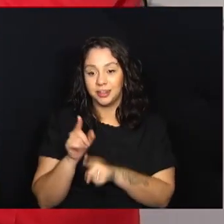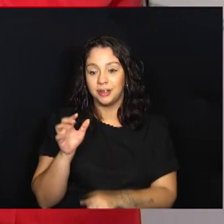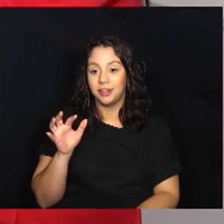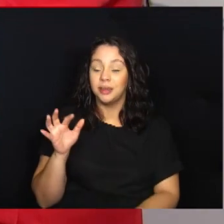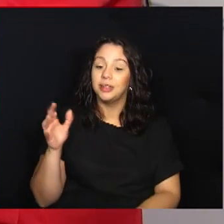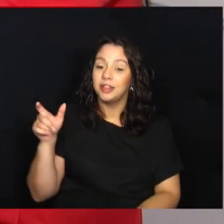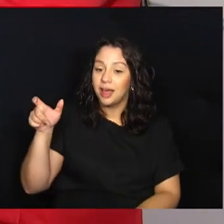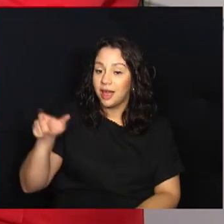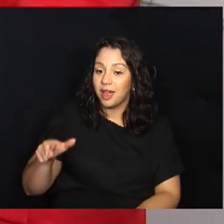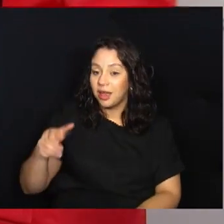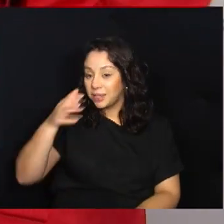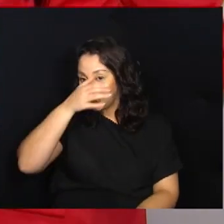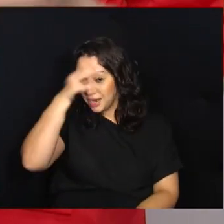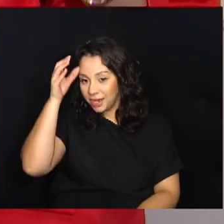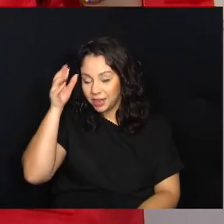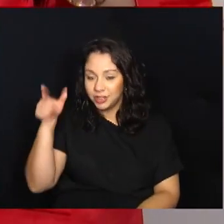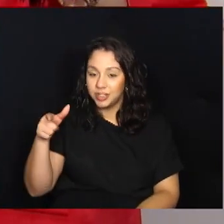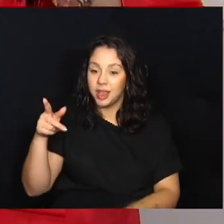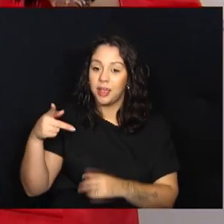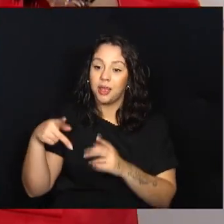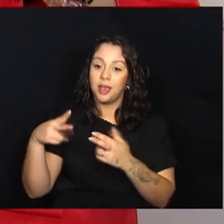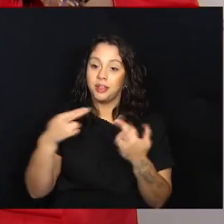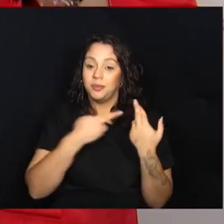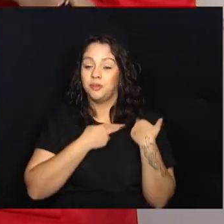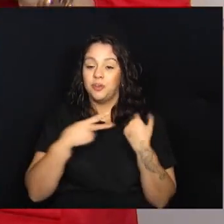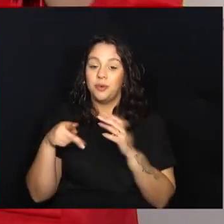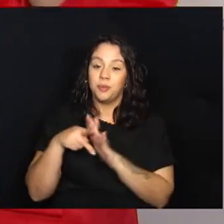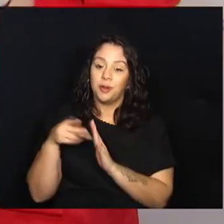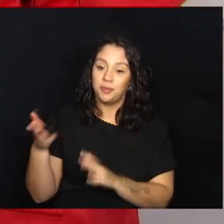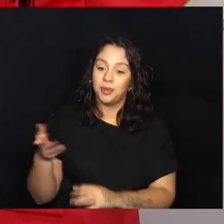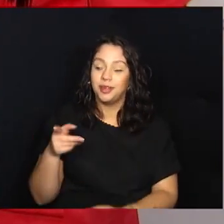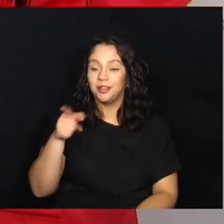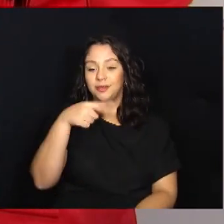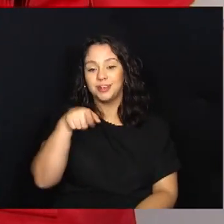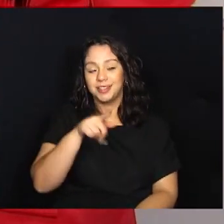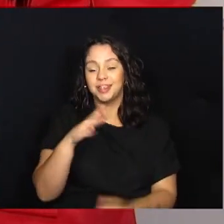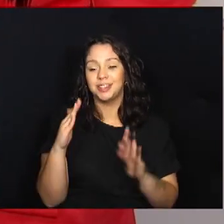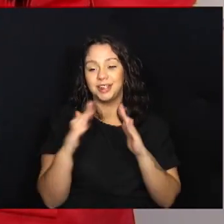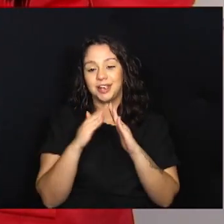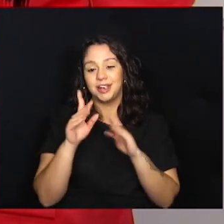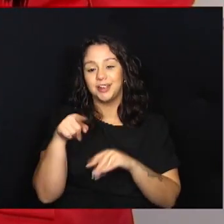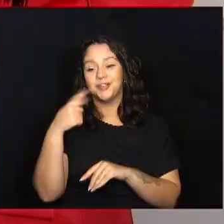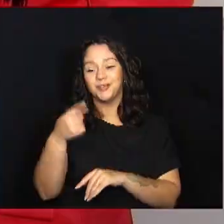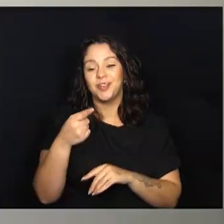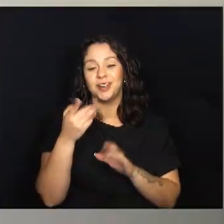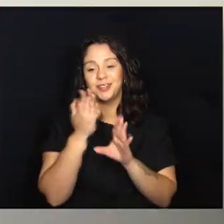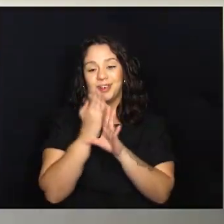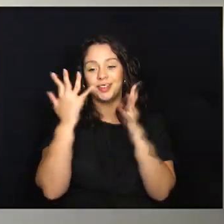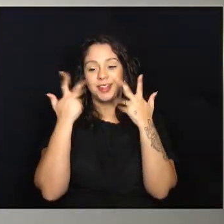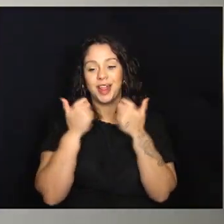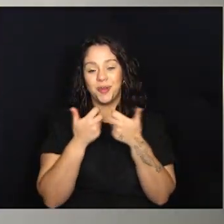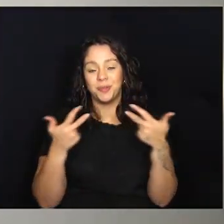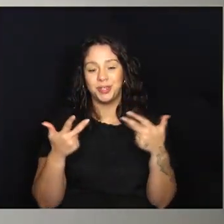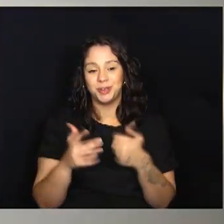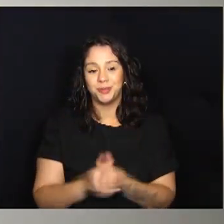cuida muito bem dele. E você aí de casa, pessoal, até o próximo É o Bicho.